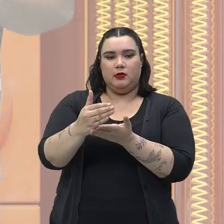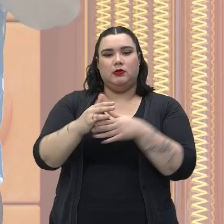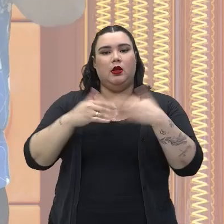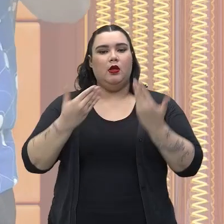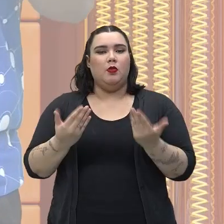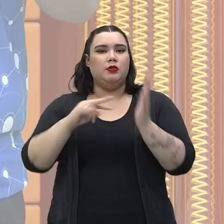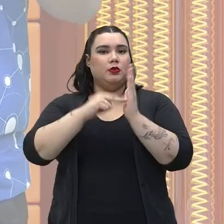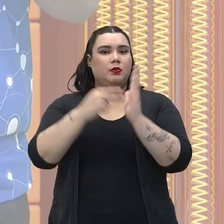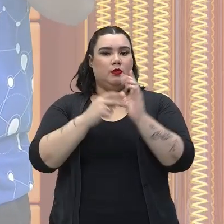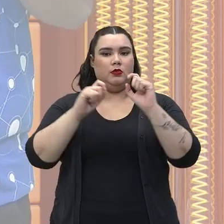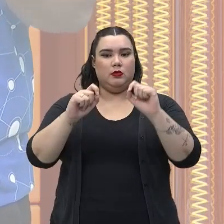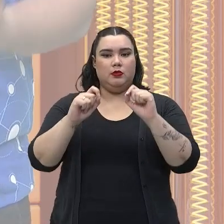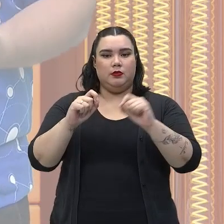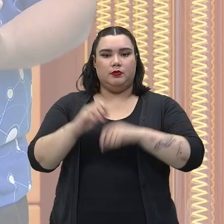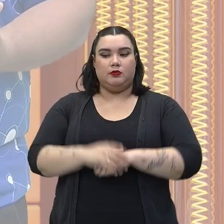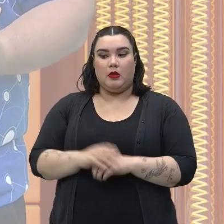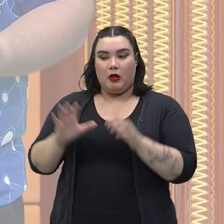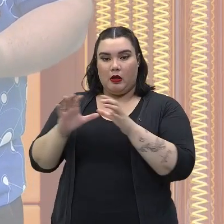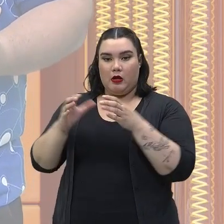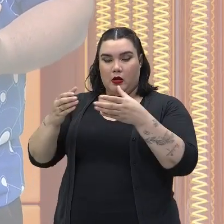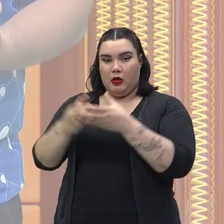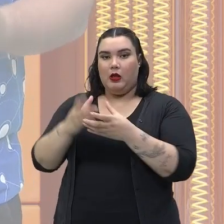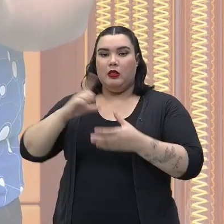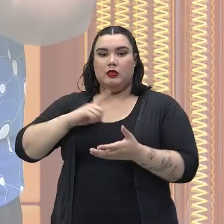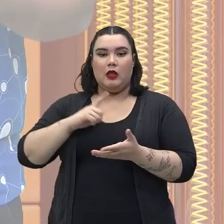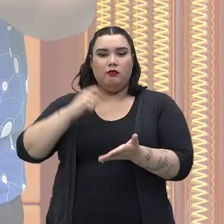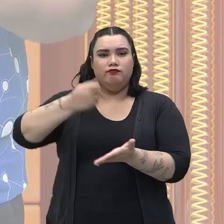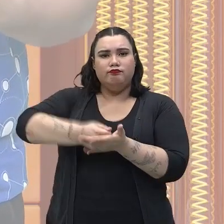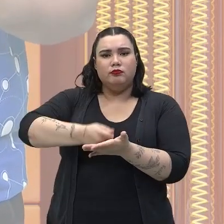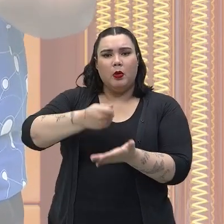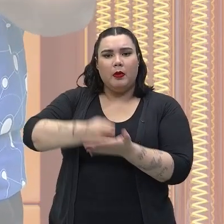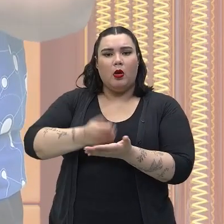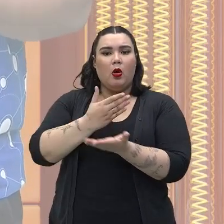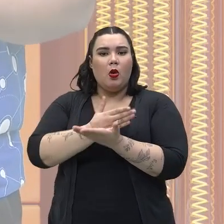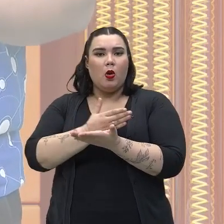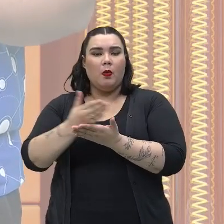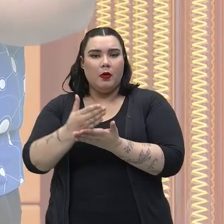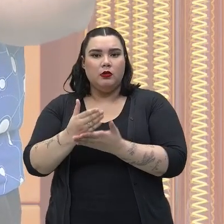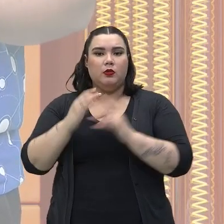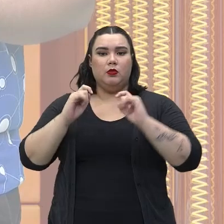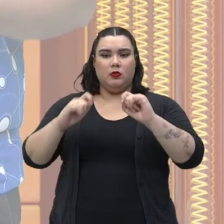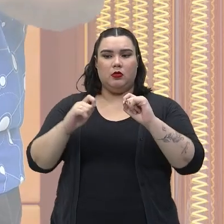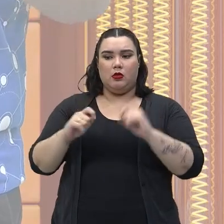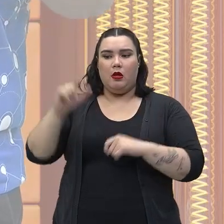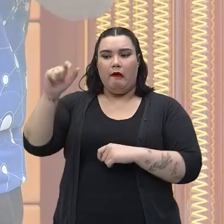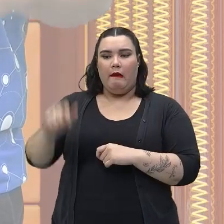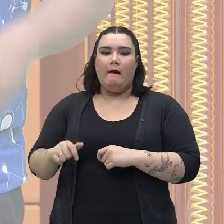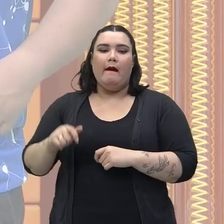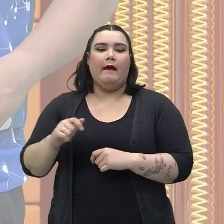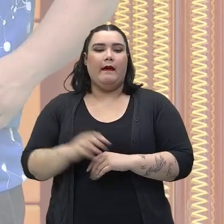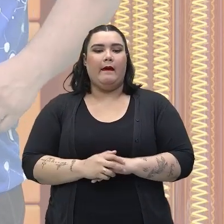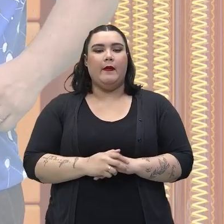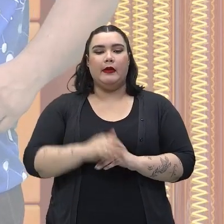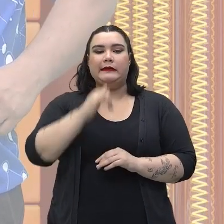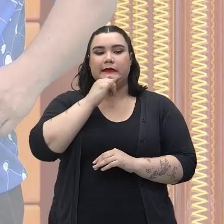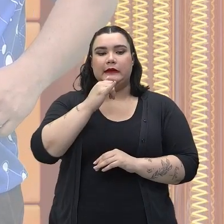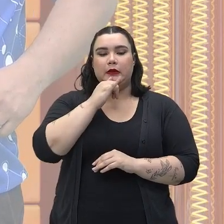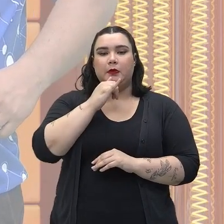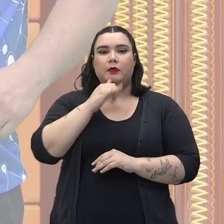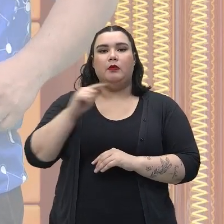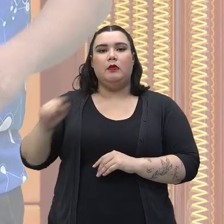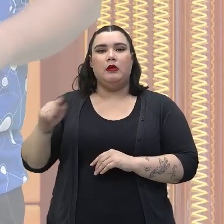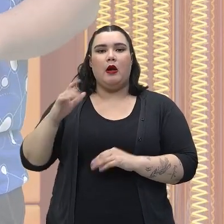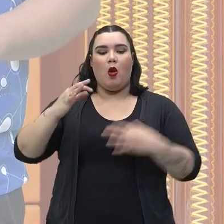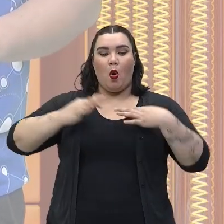sendo compelidos, ou seja, forçados a começar a se comportar como branco, na questão das vestimentas, das